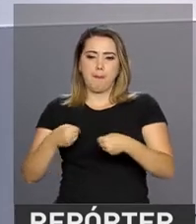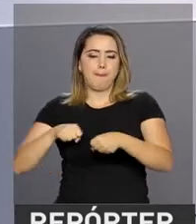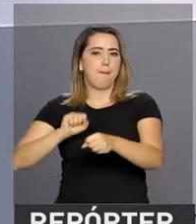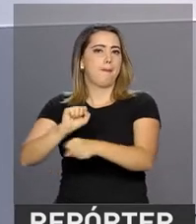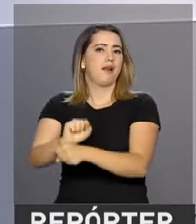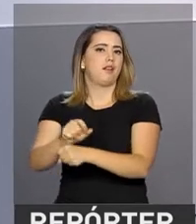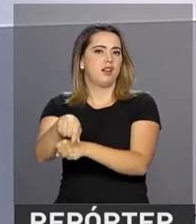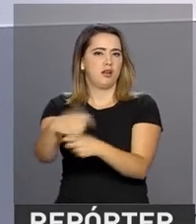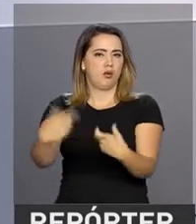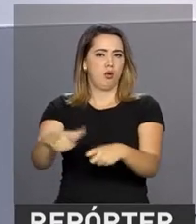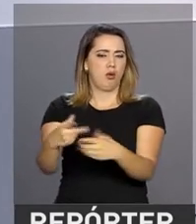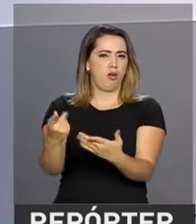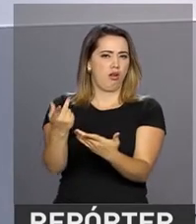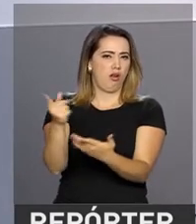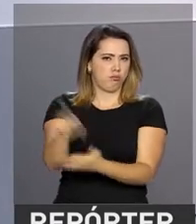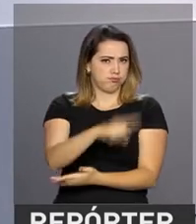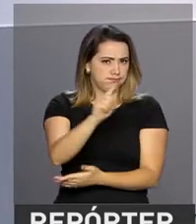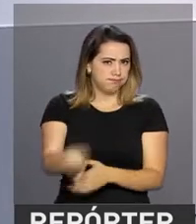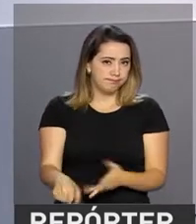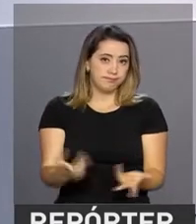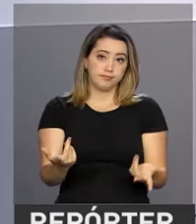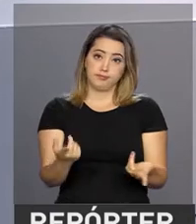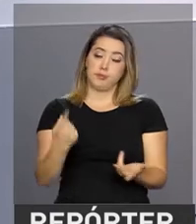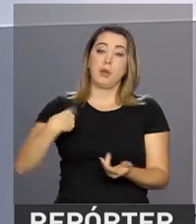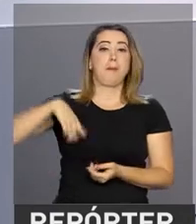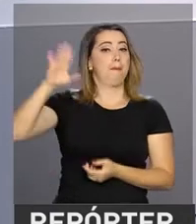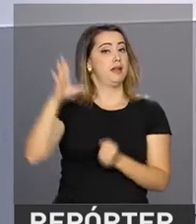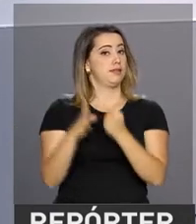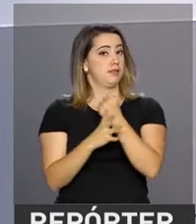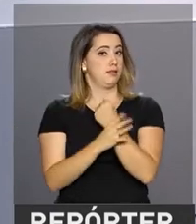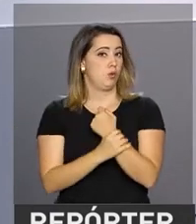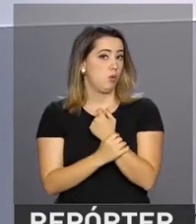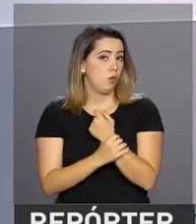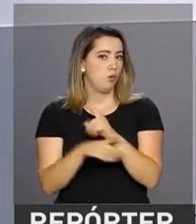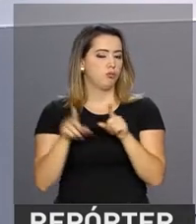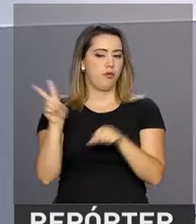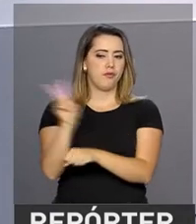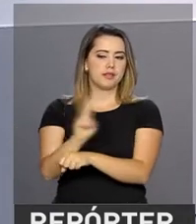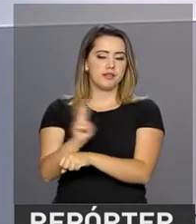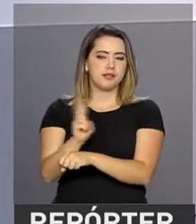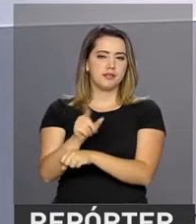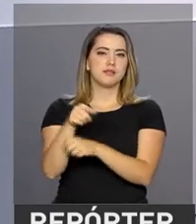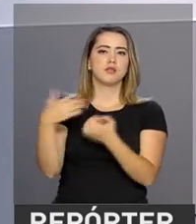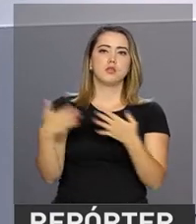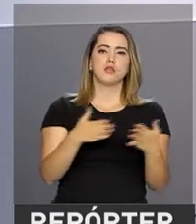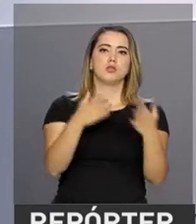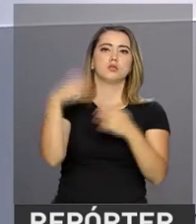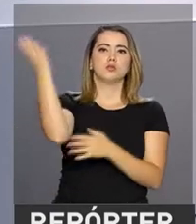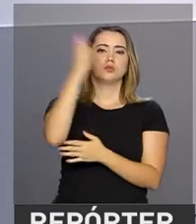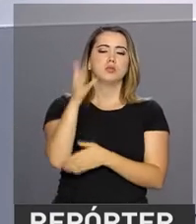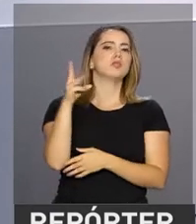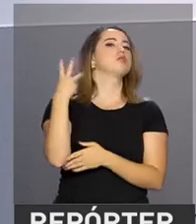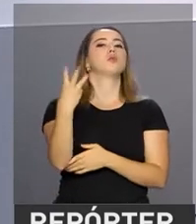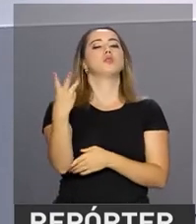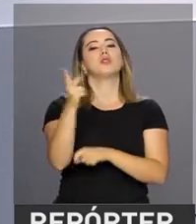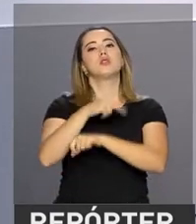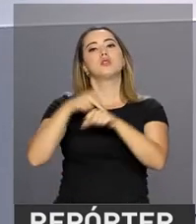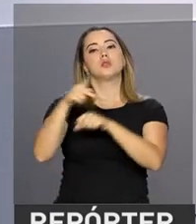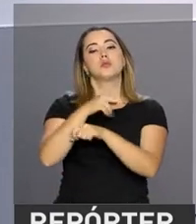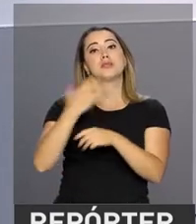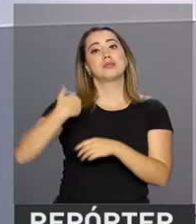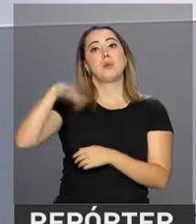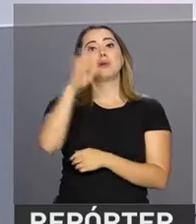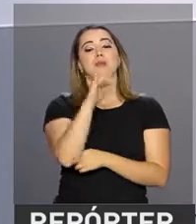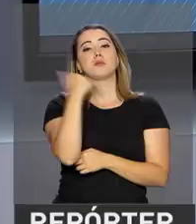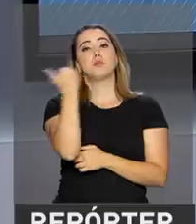bem mais seguro apesar de toda a fiscalização nas ruas o brasil é o terceiro país com maior número de óbitos